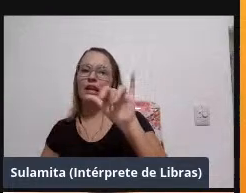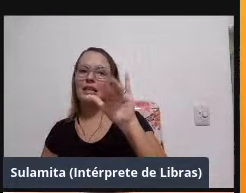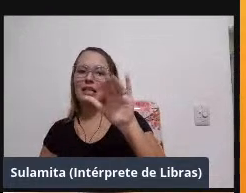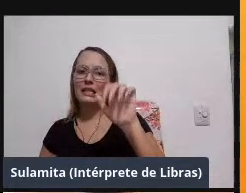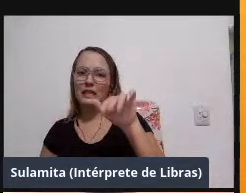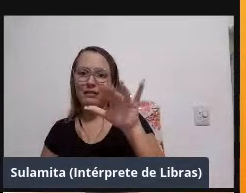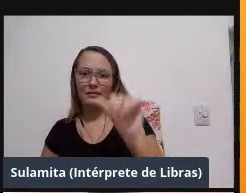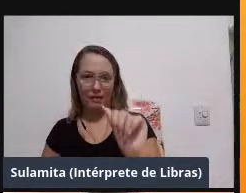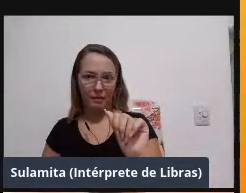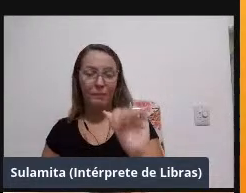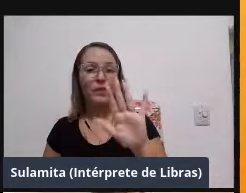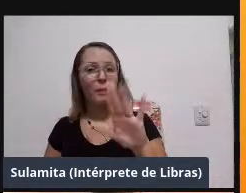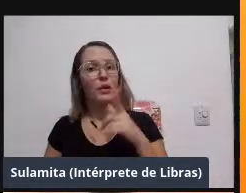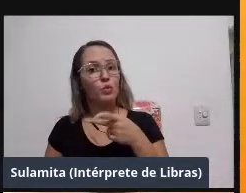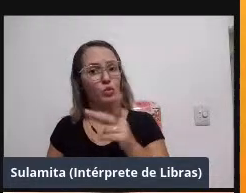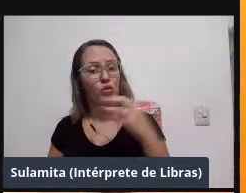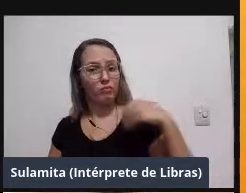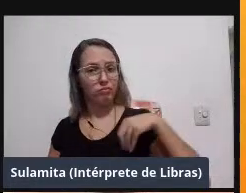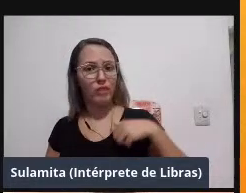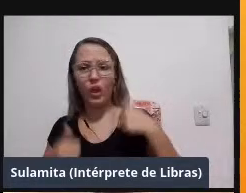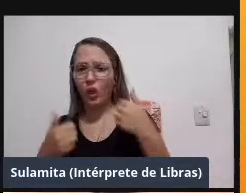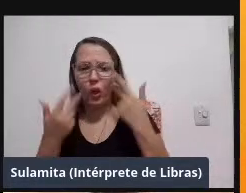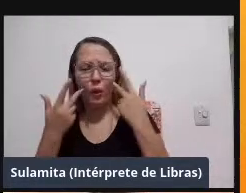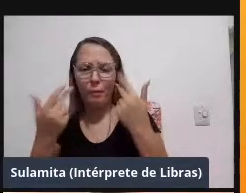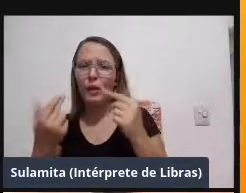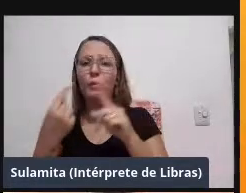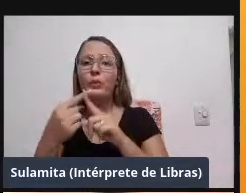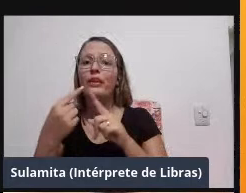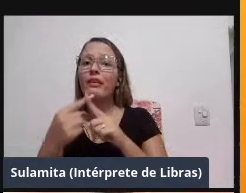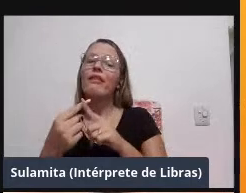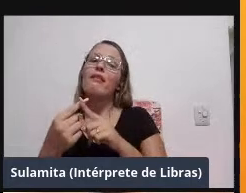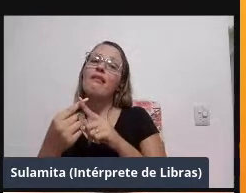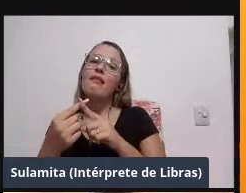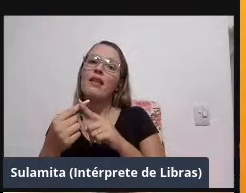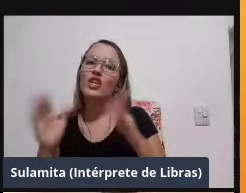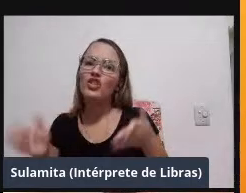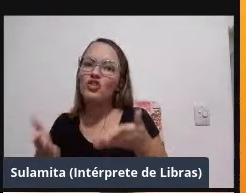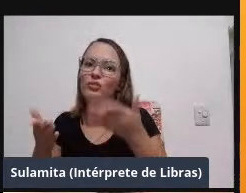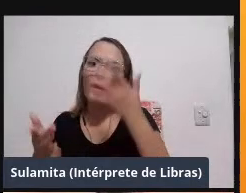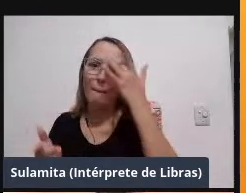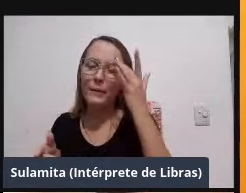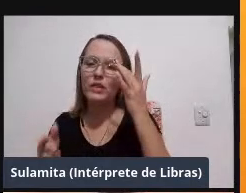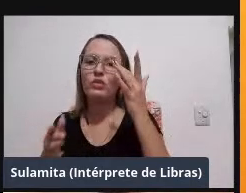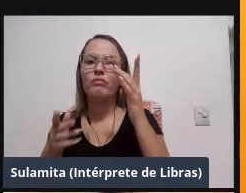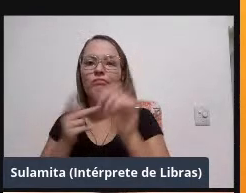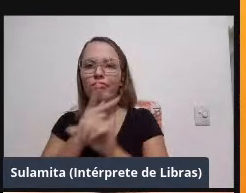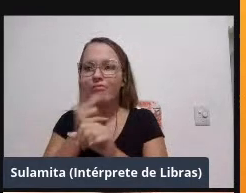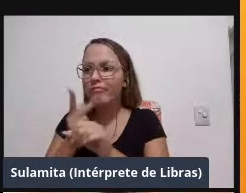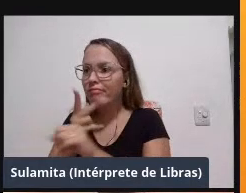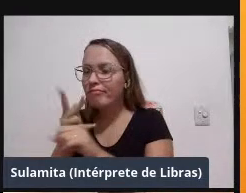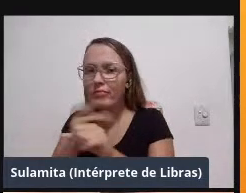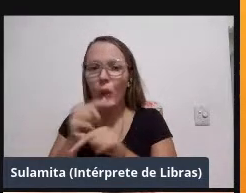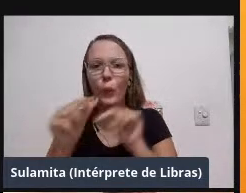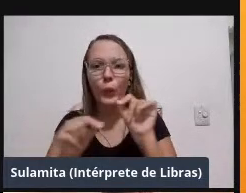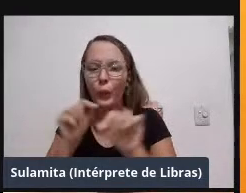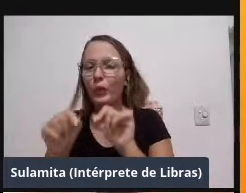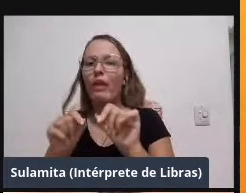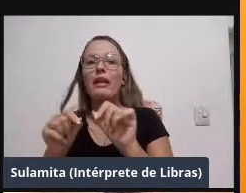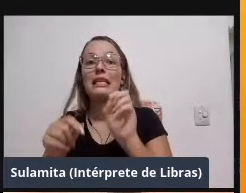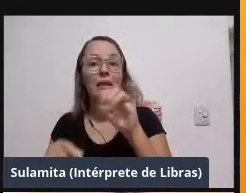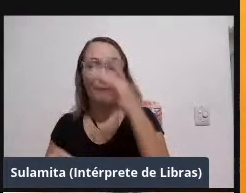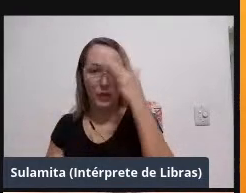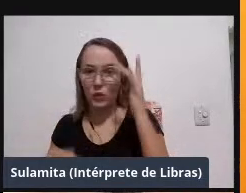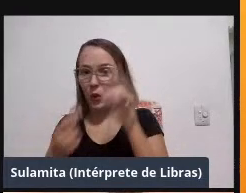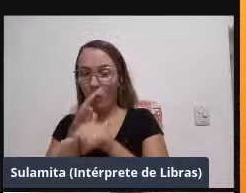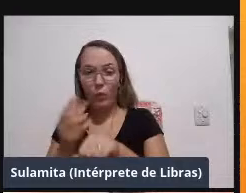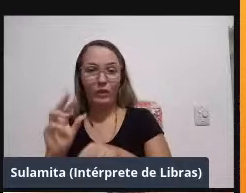de formação de professores, para estimulando que as pessoas saíssem para se formar. Quem não tinha doutorado tinha